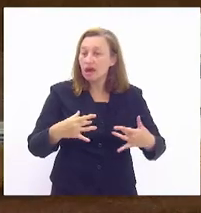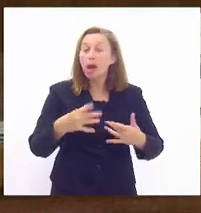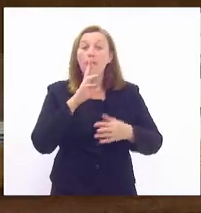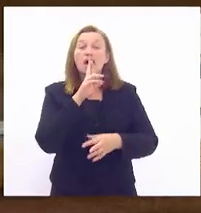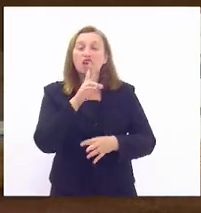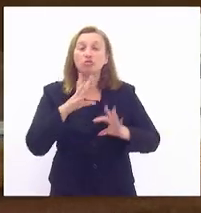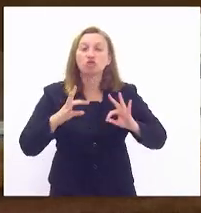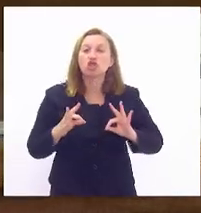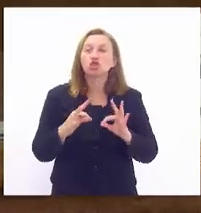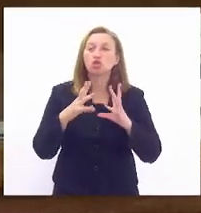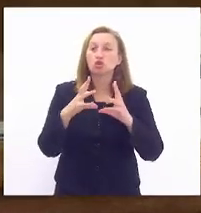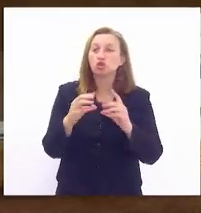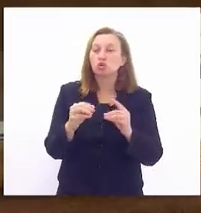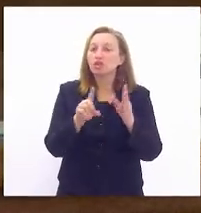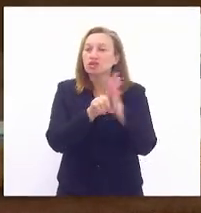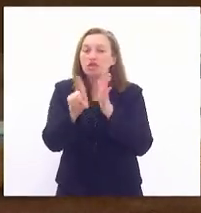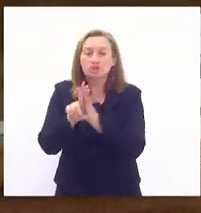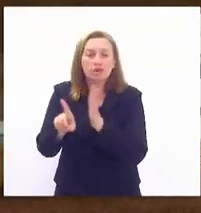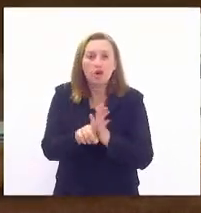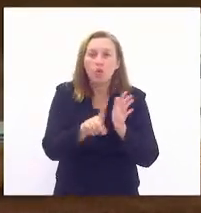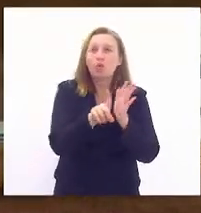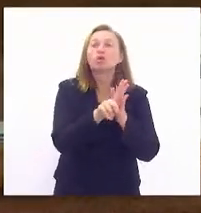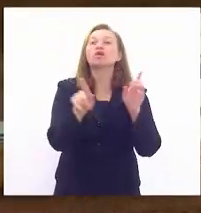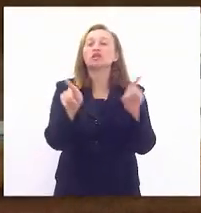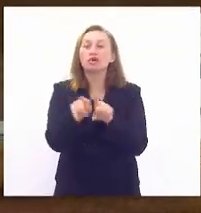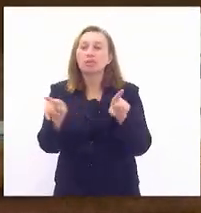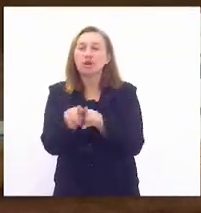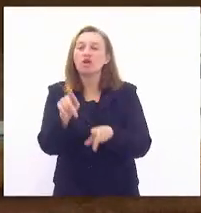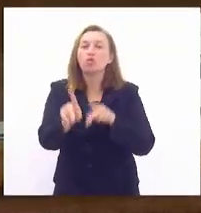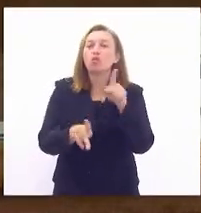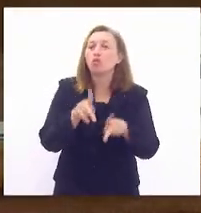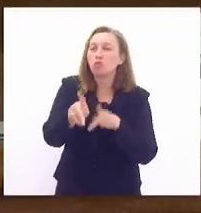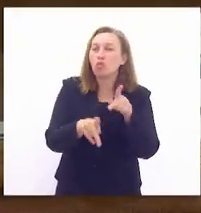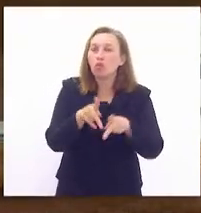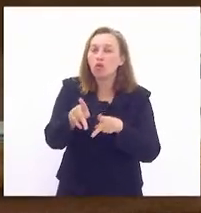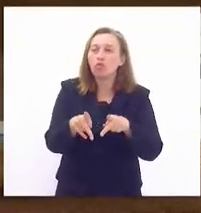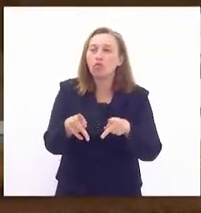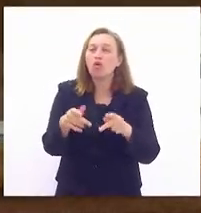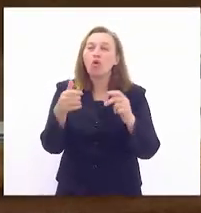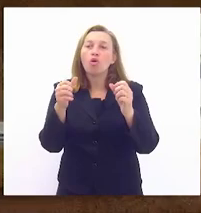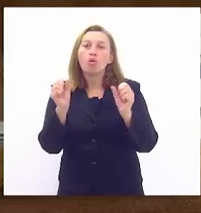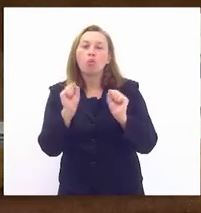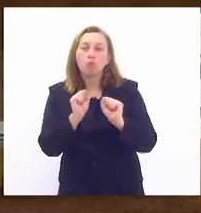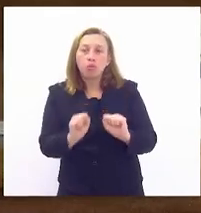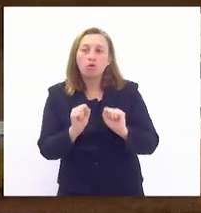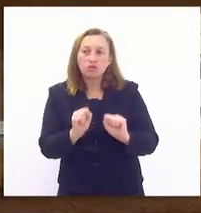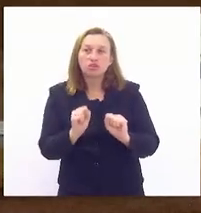responder, né, os questionamentos e também a população, né, poder chegar até